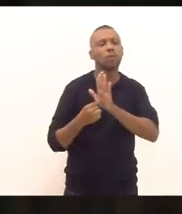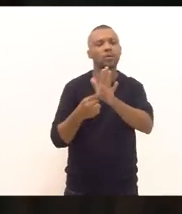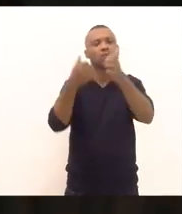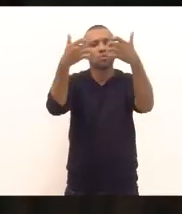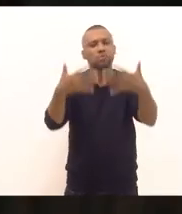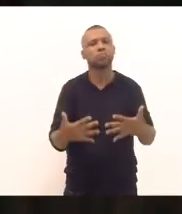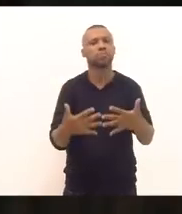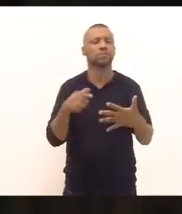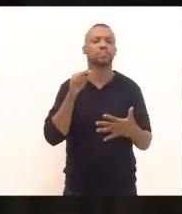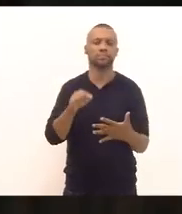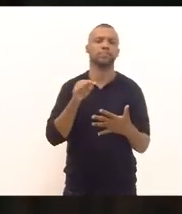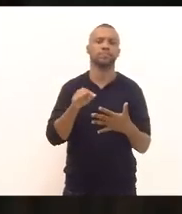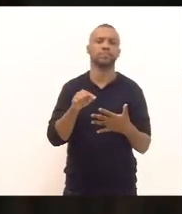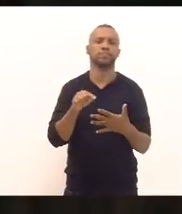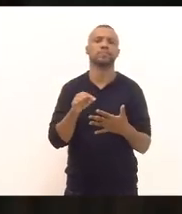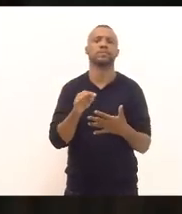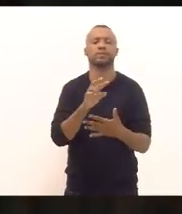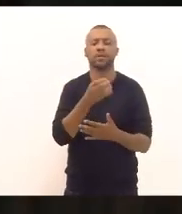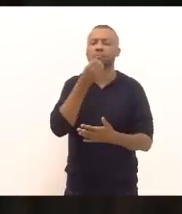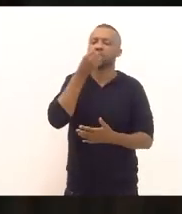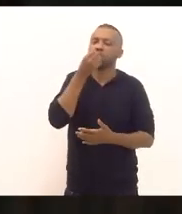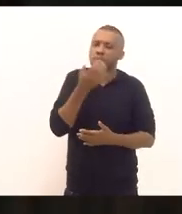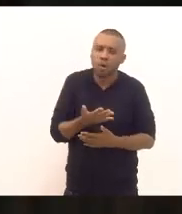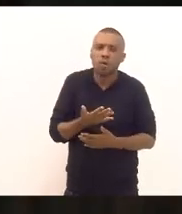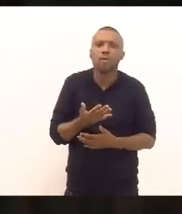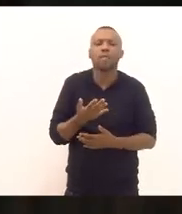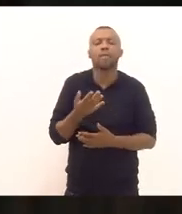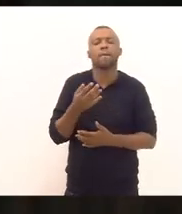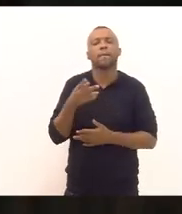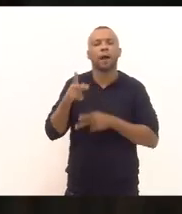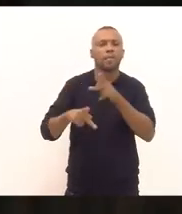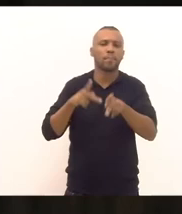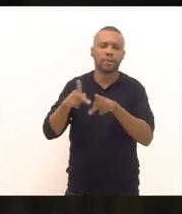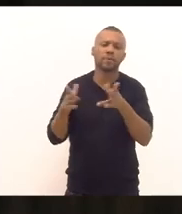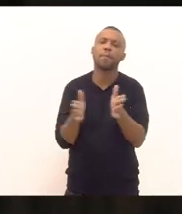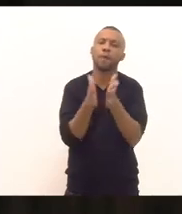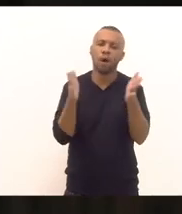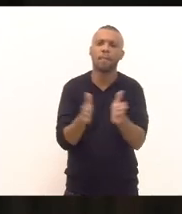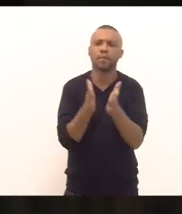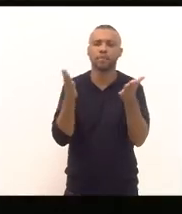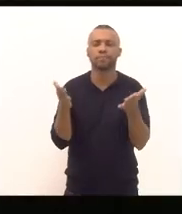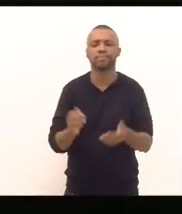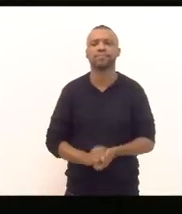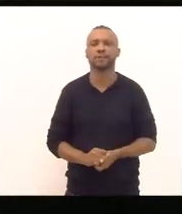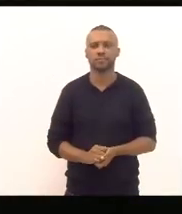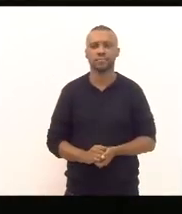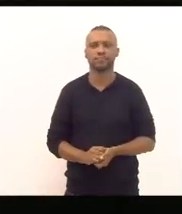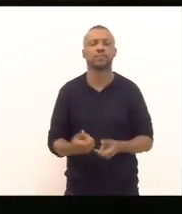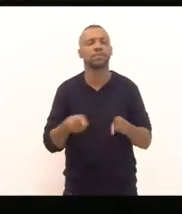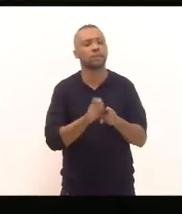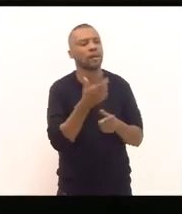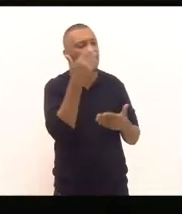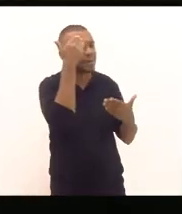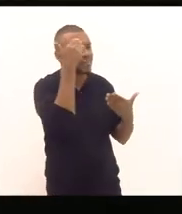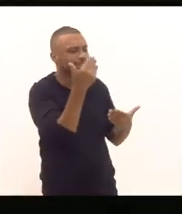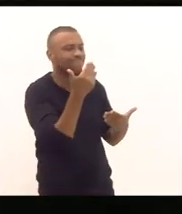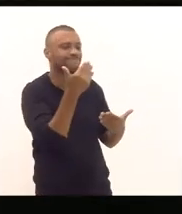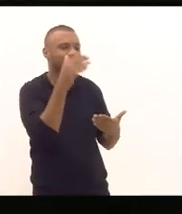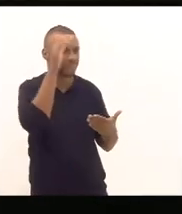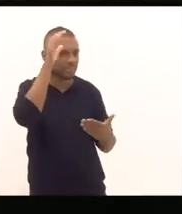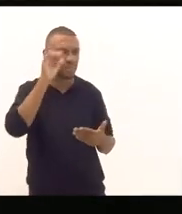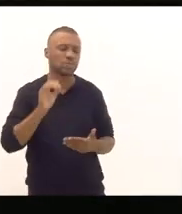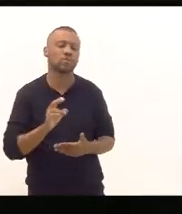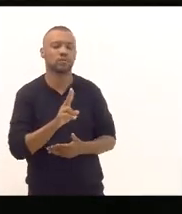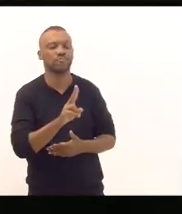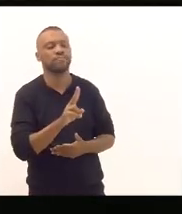definida e vai ser muito bom para nossa população mais carente eu queria te agradecer as fraldas Oi Ju